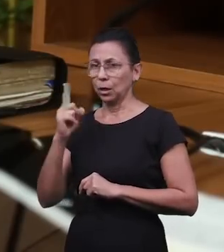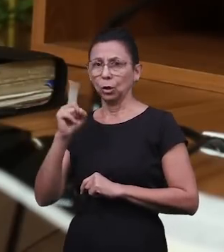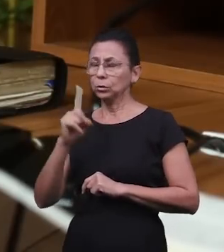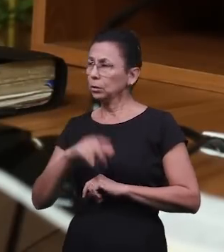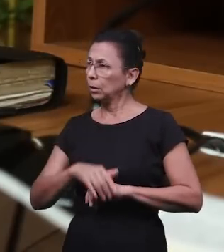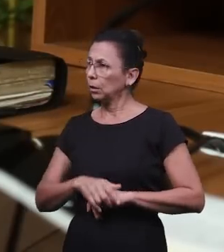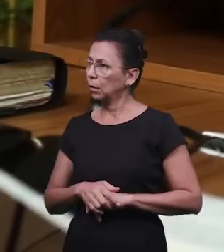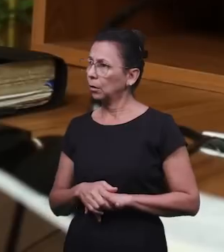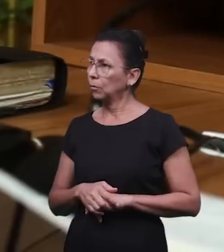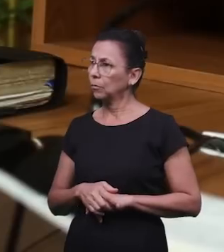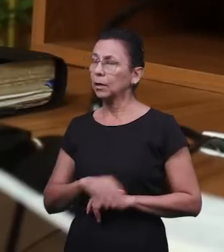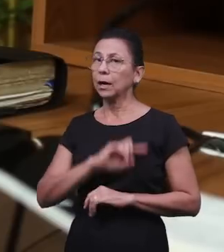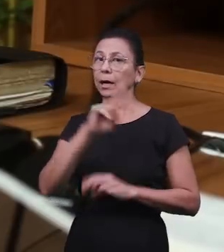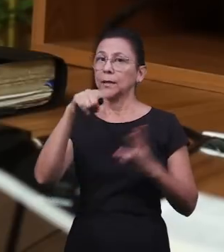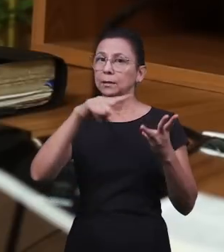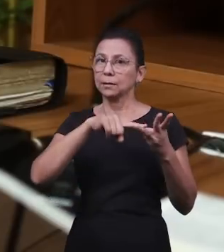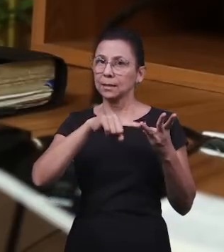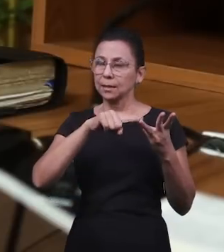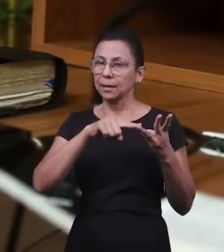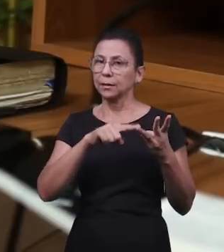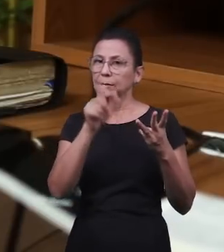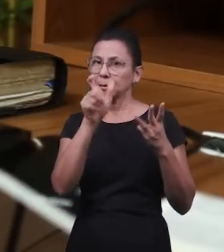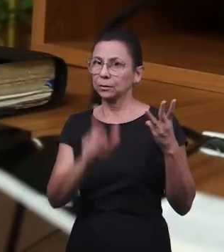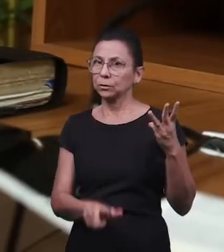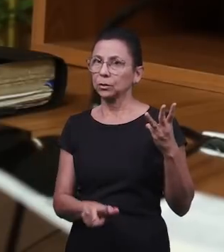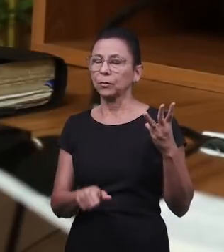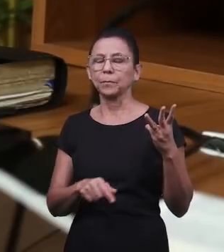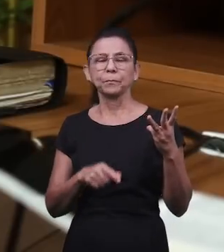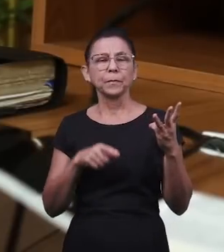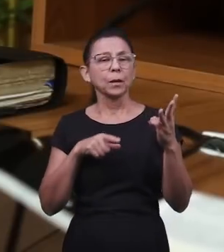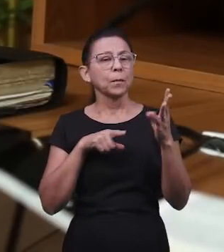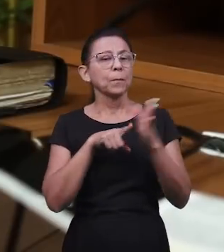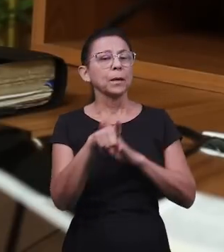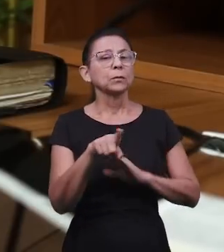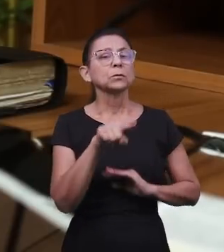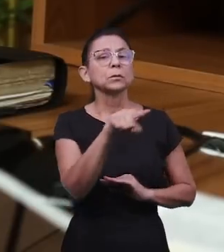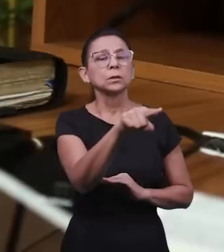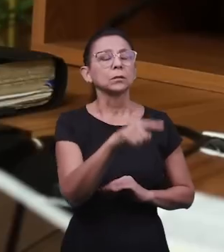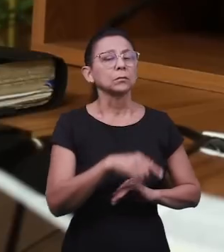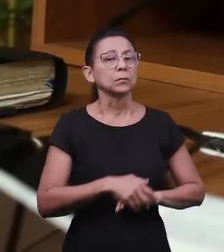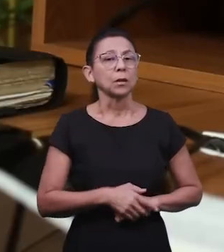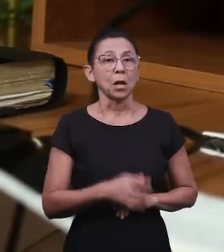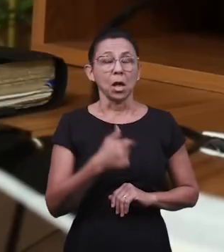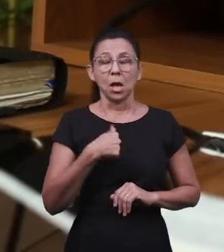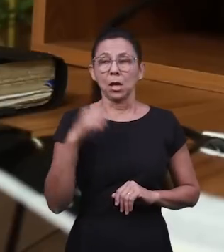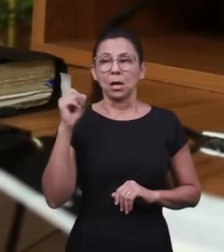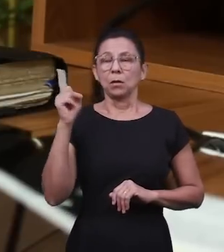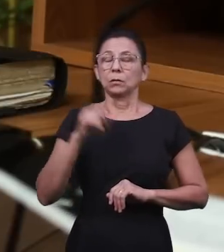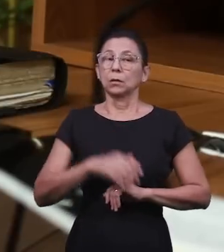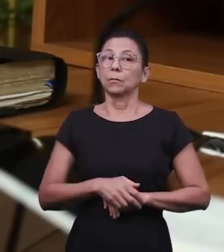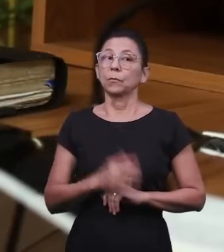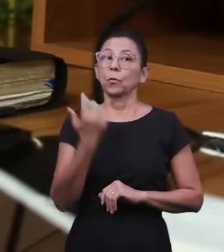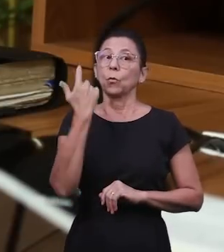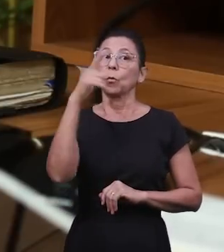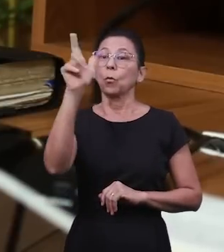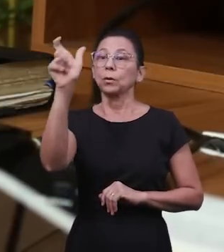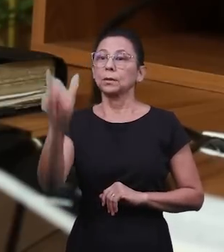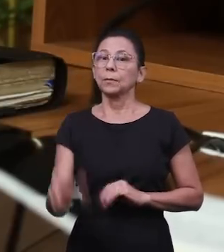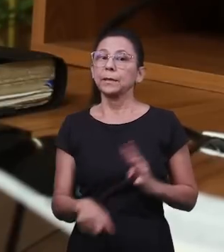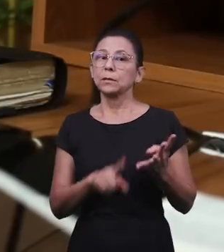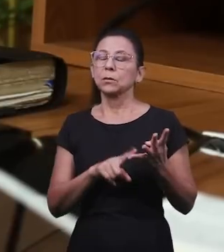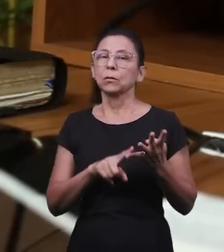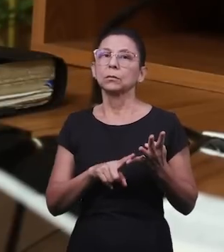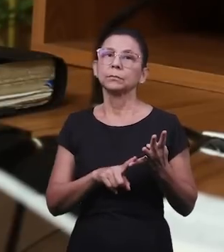fui o terceiro. Aí fui o terceiro, apertei ele, ele falou: ó, pastor, não fui eu, não, foi fulano de tal que fez isso. Aí fui no